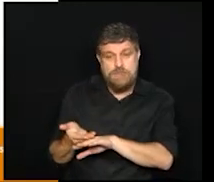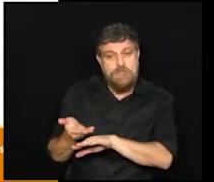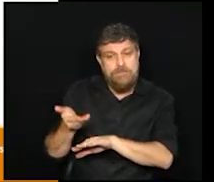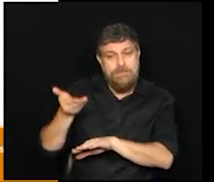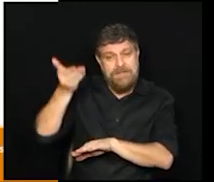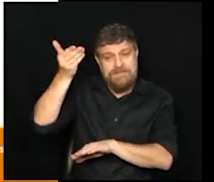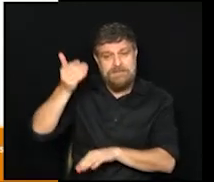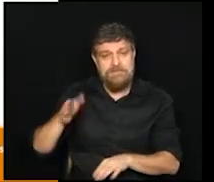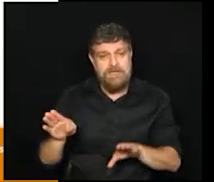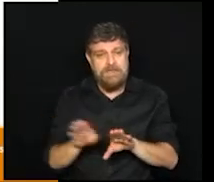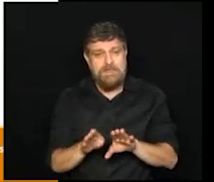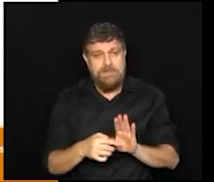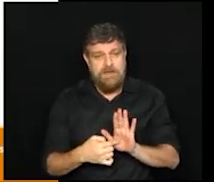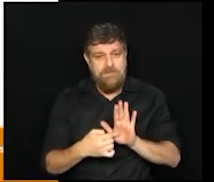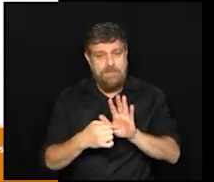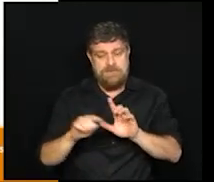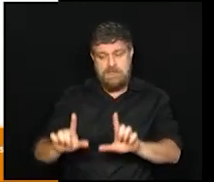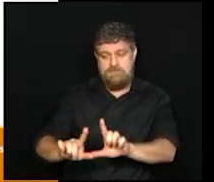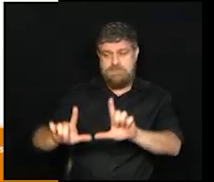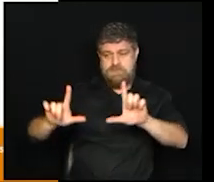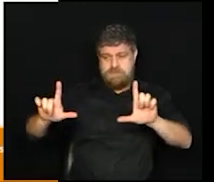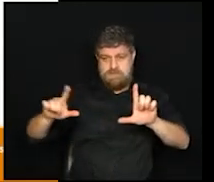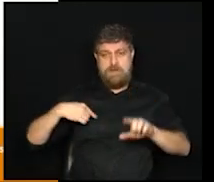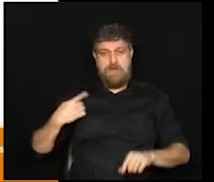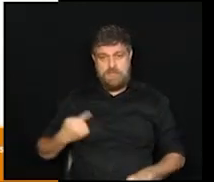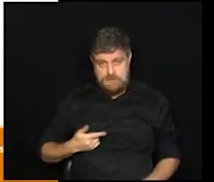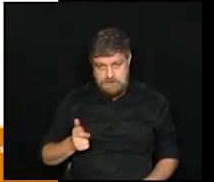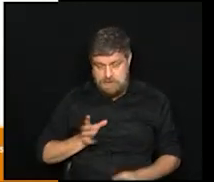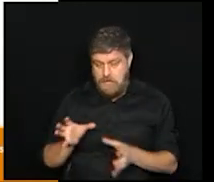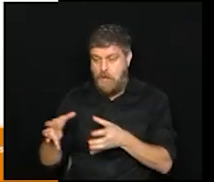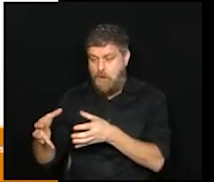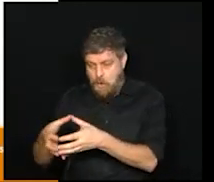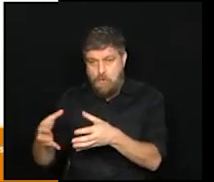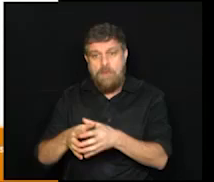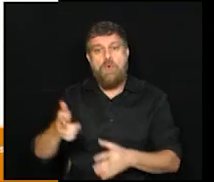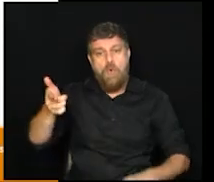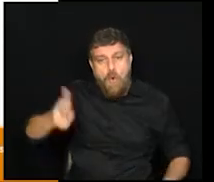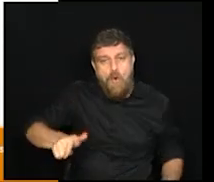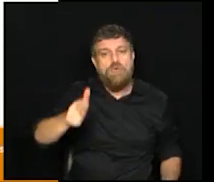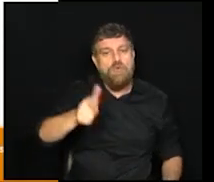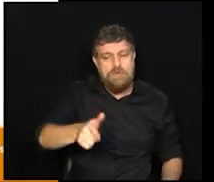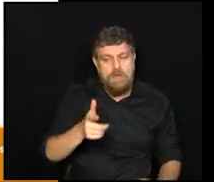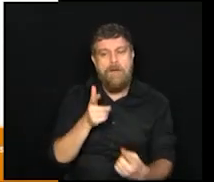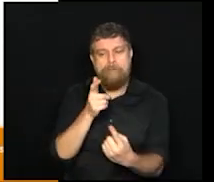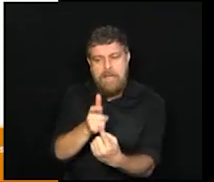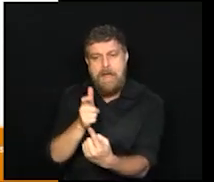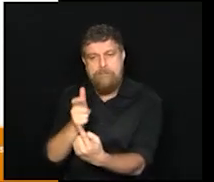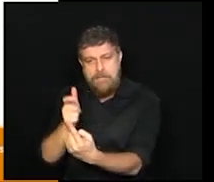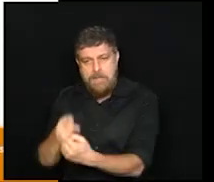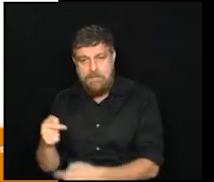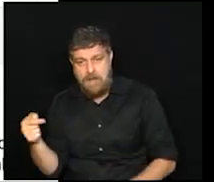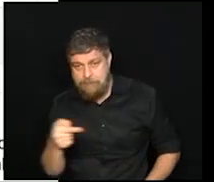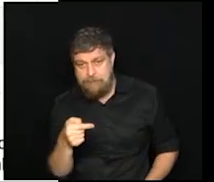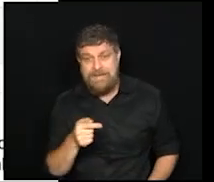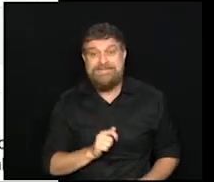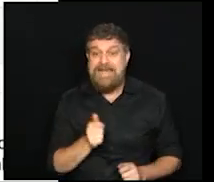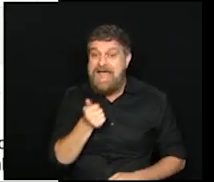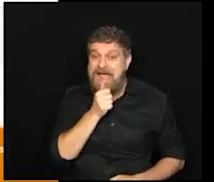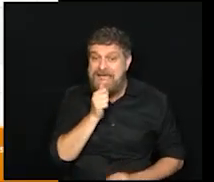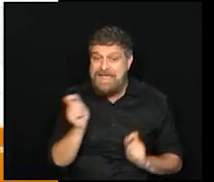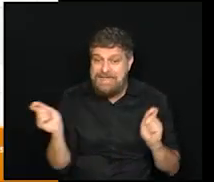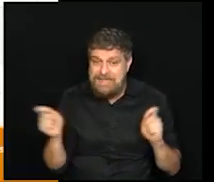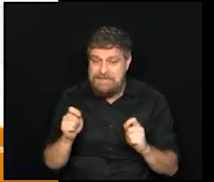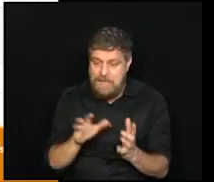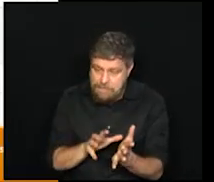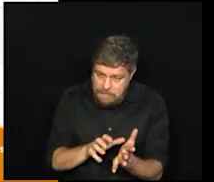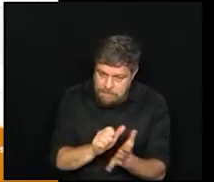vai abrir para mostrar para vocês que a gente continua com os outros grupos, mas que esse público ainda pode fazer. Tem